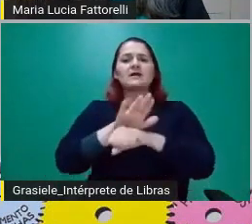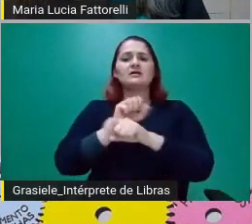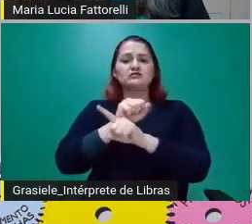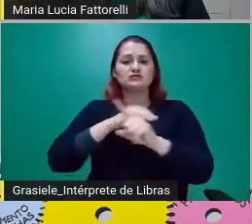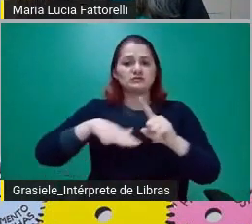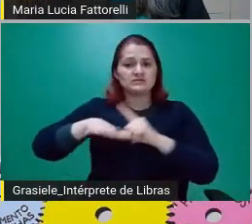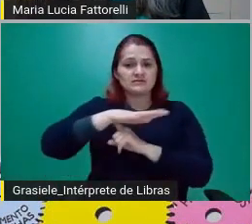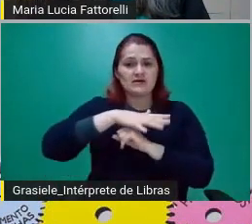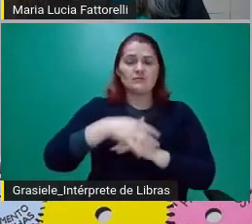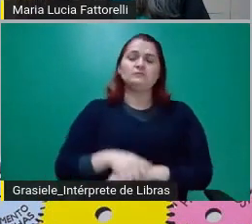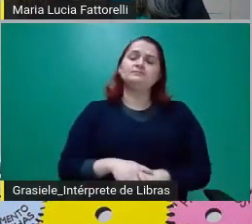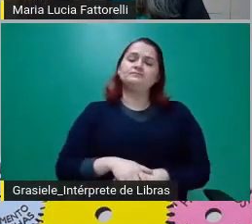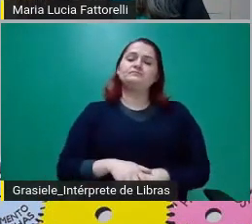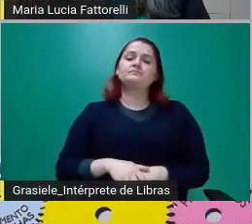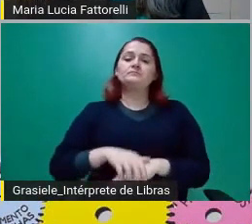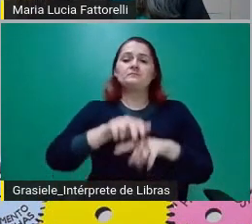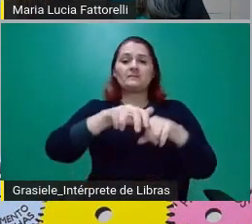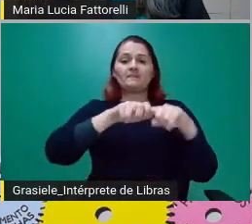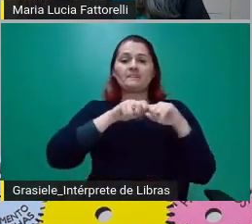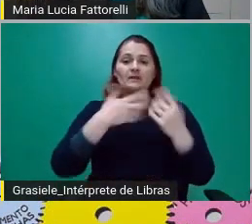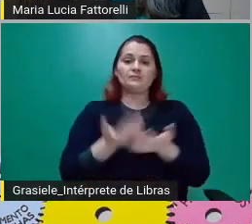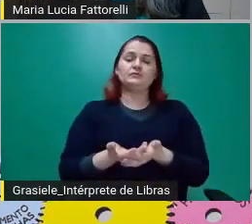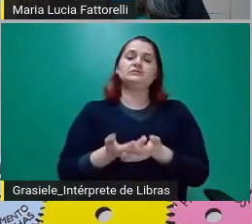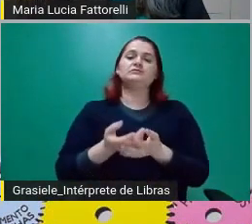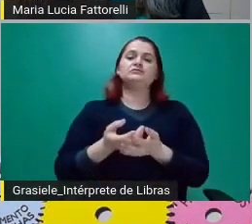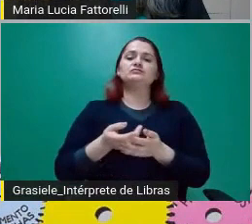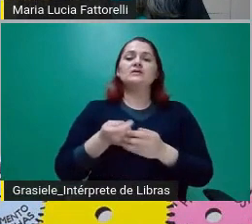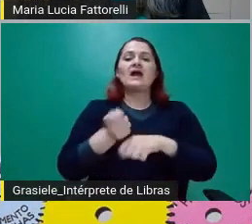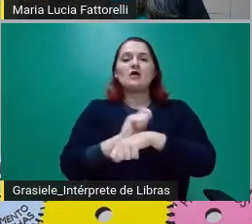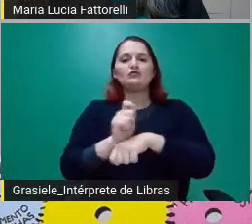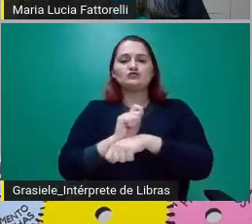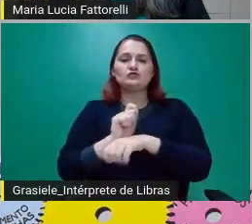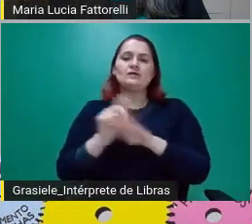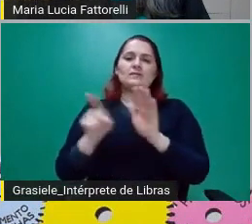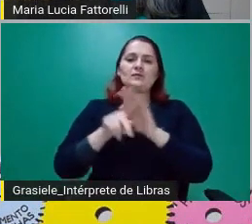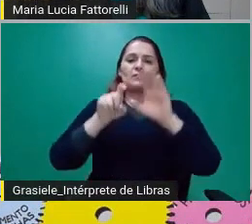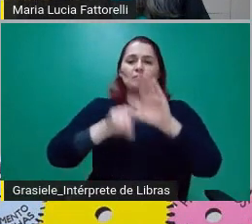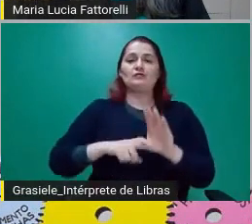dívida pública como parte desse mecanismo de acumulação